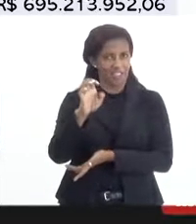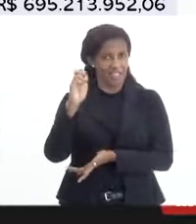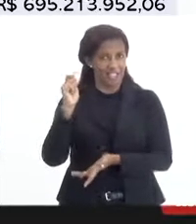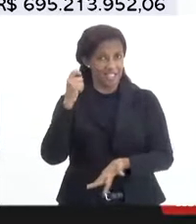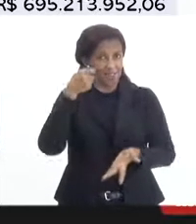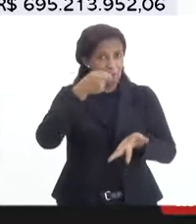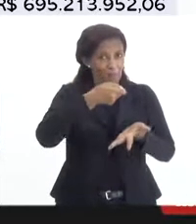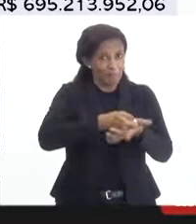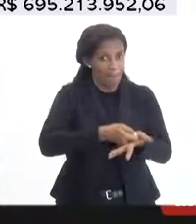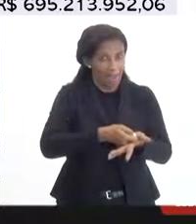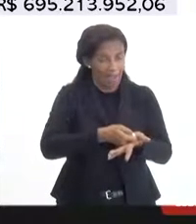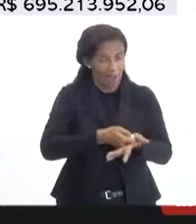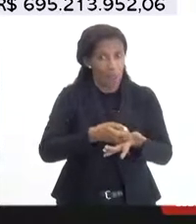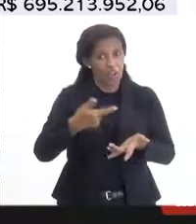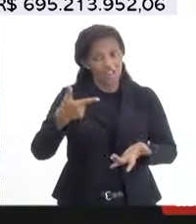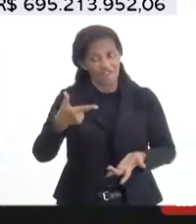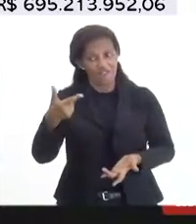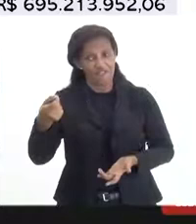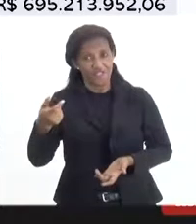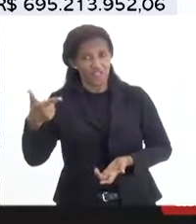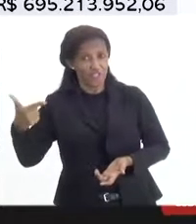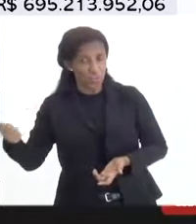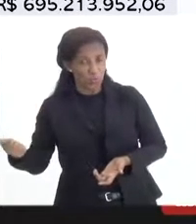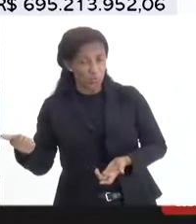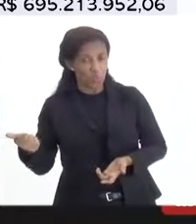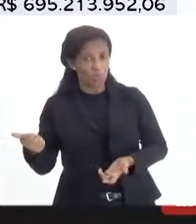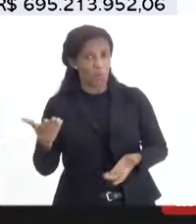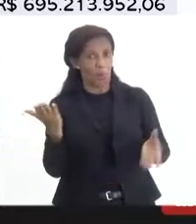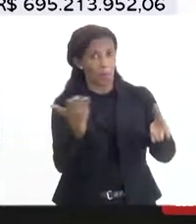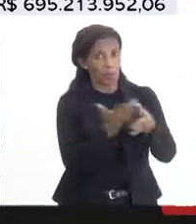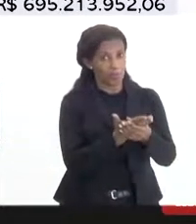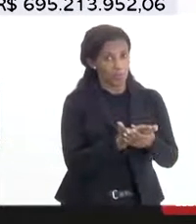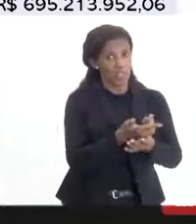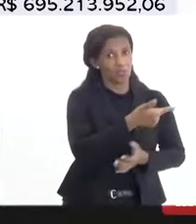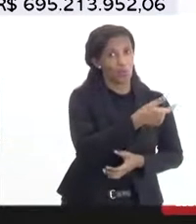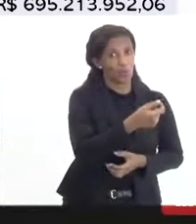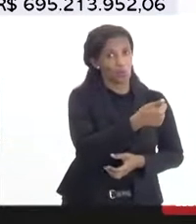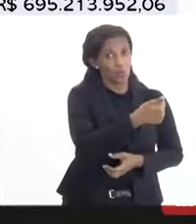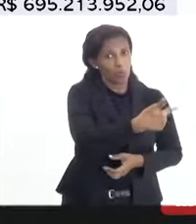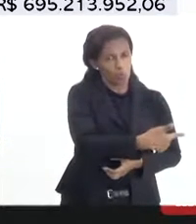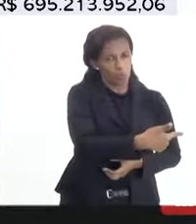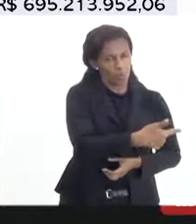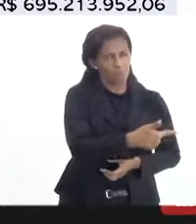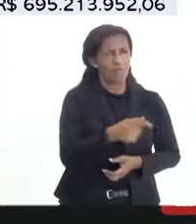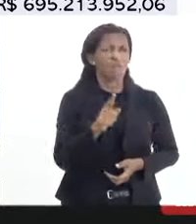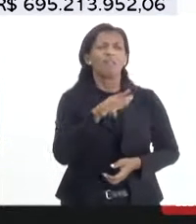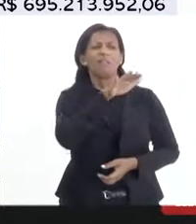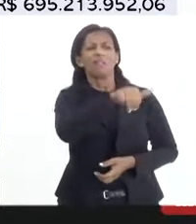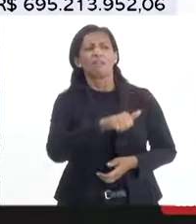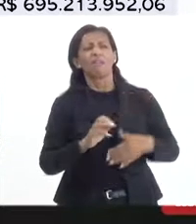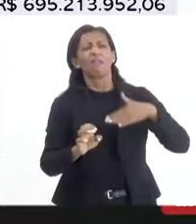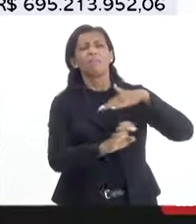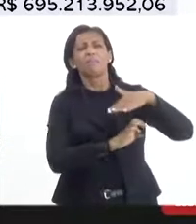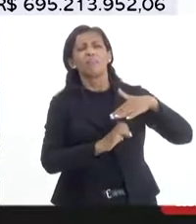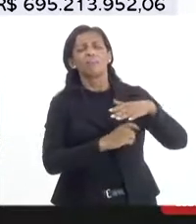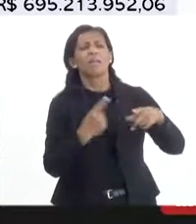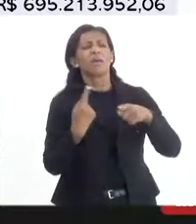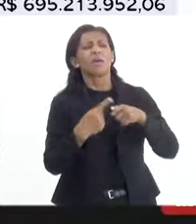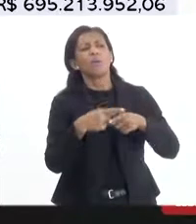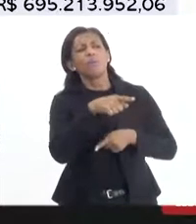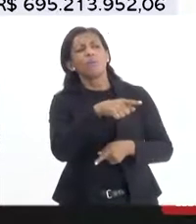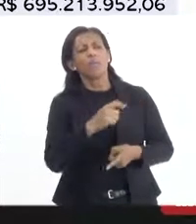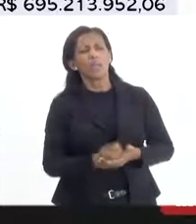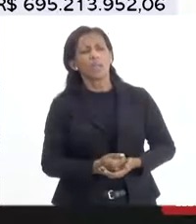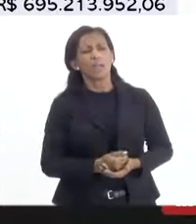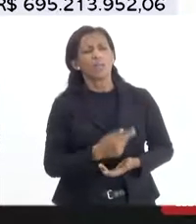pago em 2021. Então, eu acho que também vale a pena chamar as empresas e falar, olha, por que vocês aderiram a um alto de infração de valor grande,